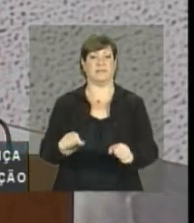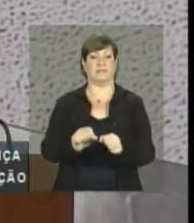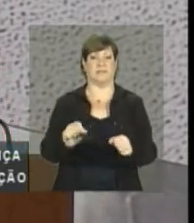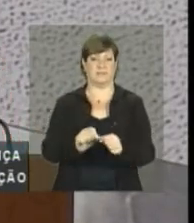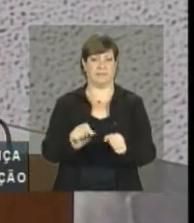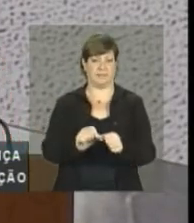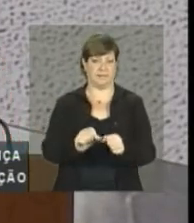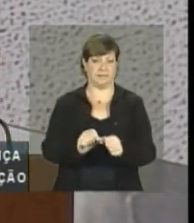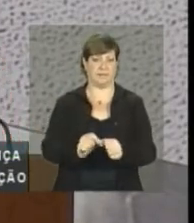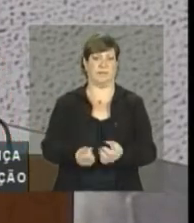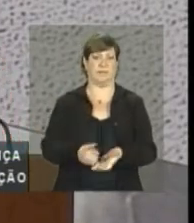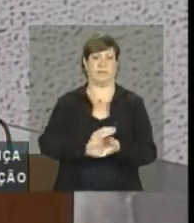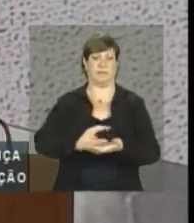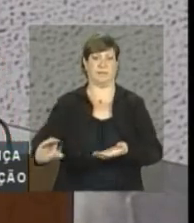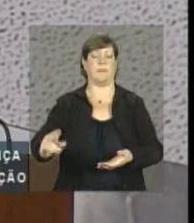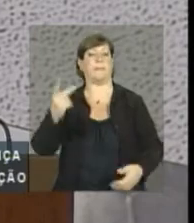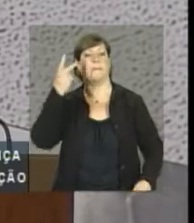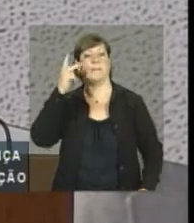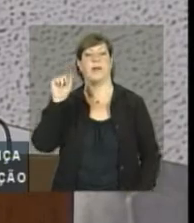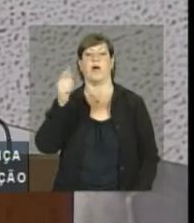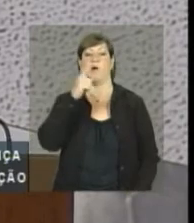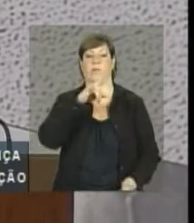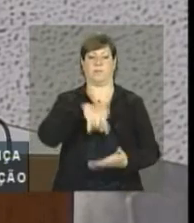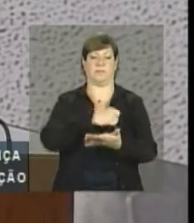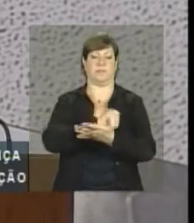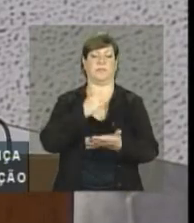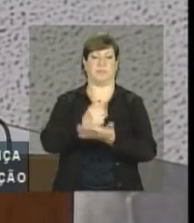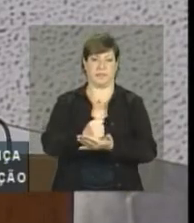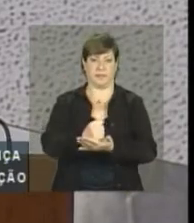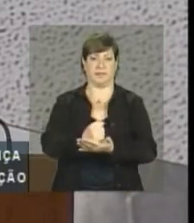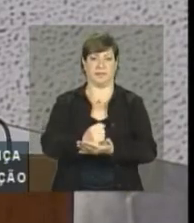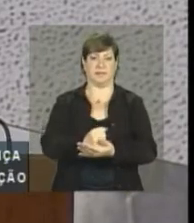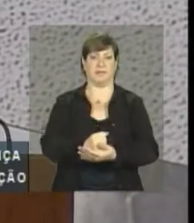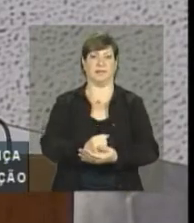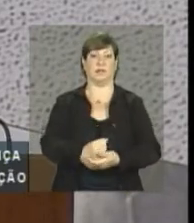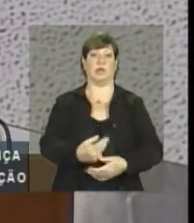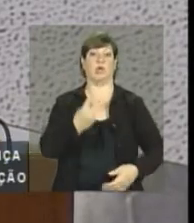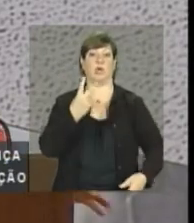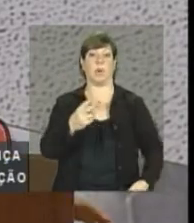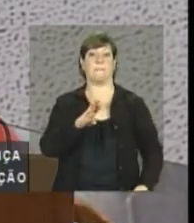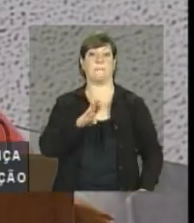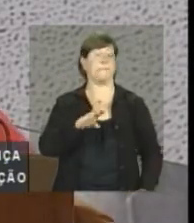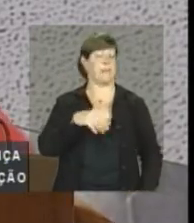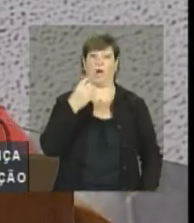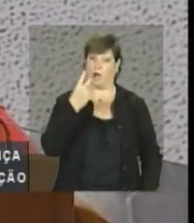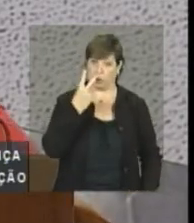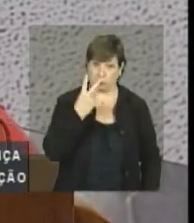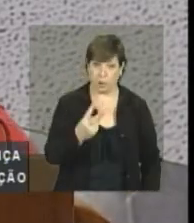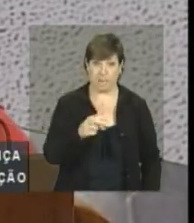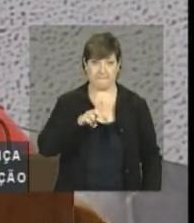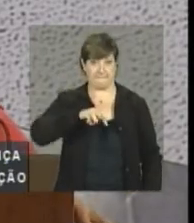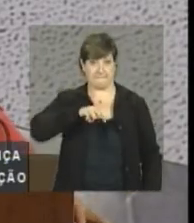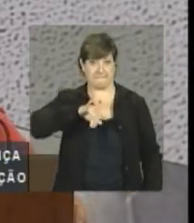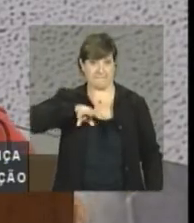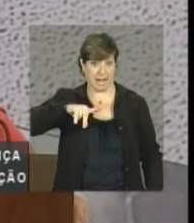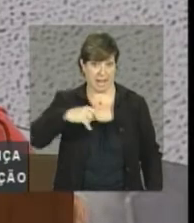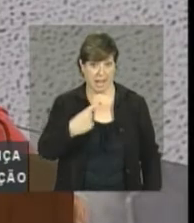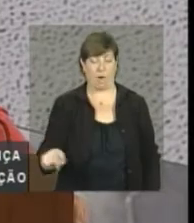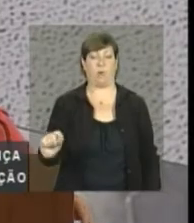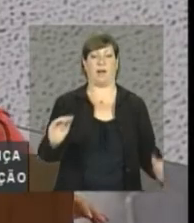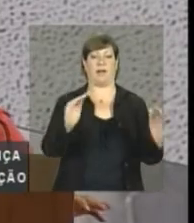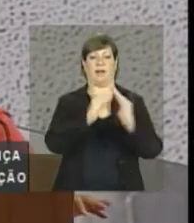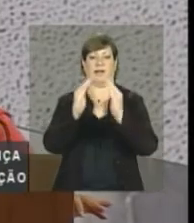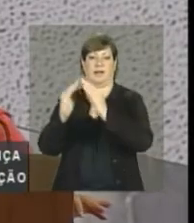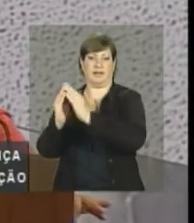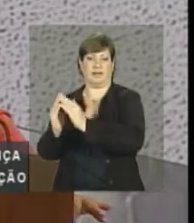mobilizando para contratar os 2 milhões de moradias do Minha Casa